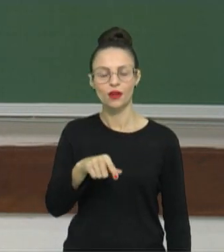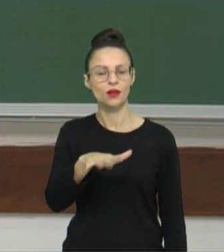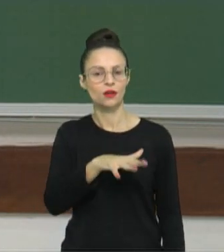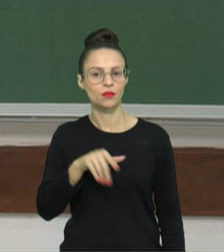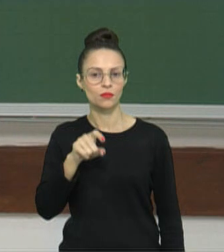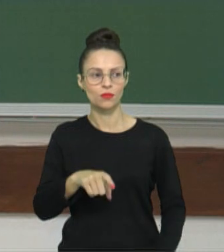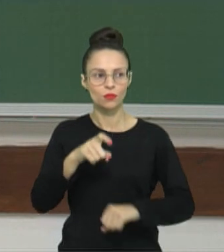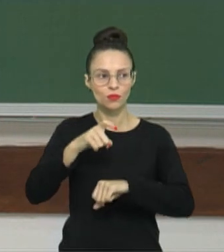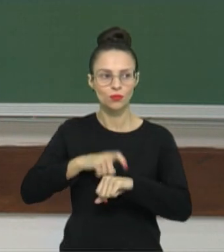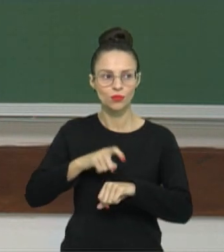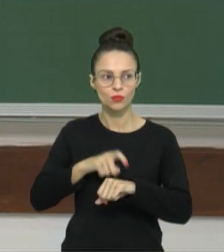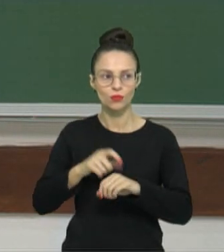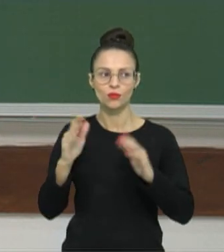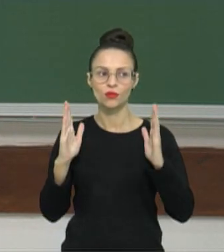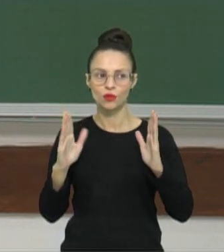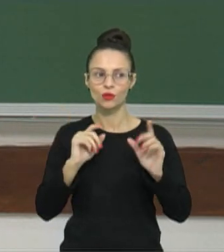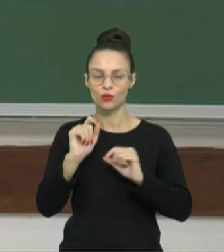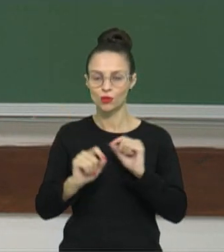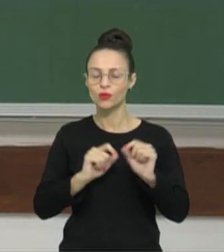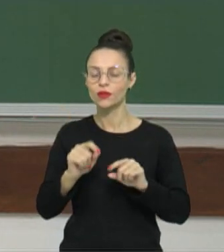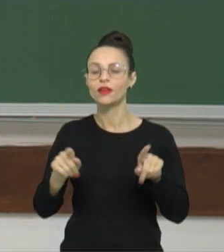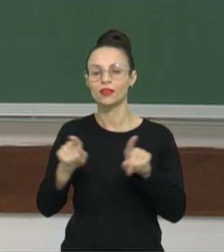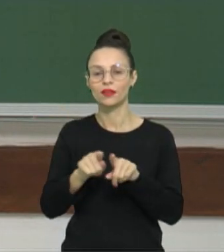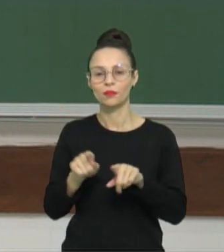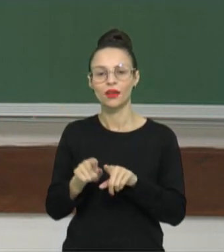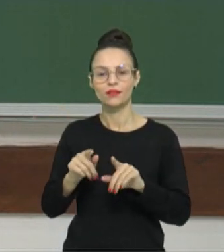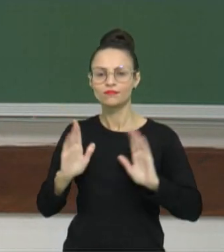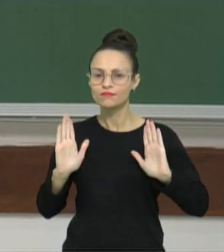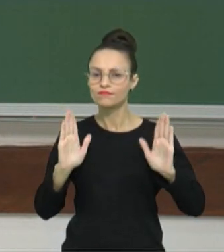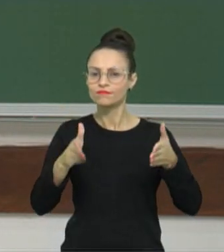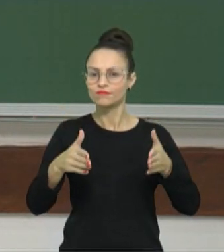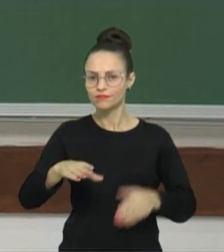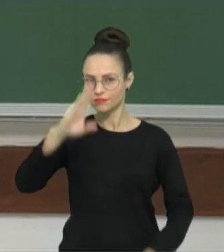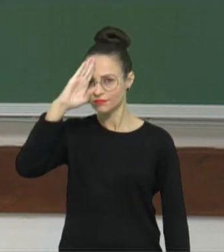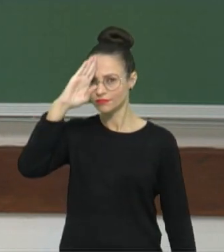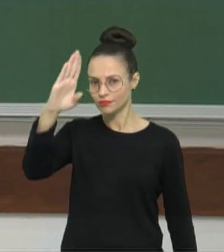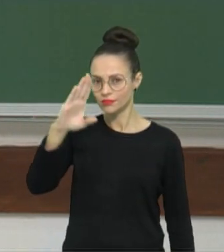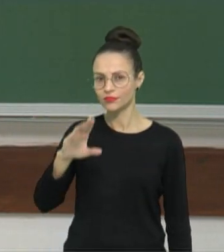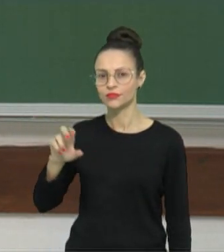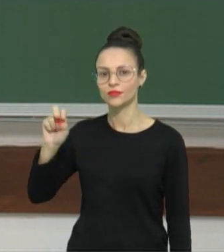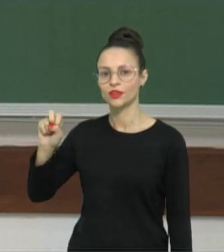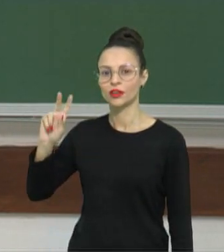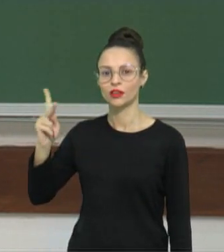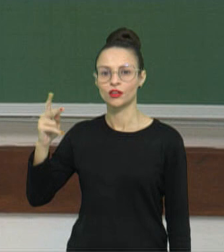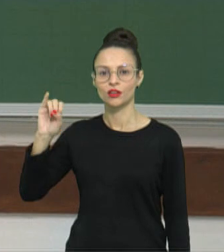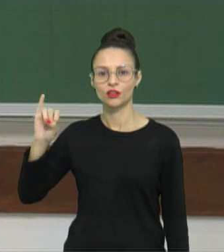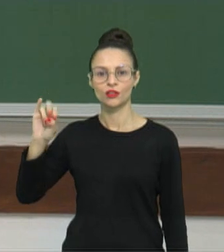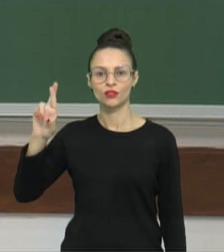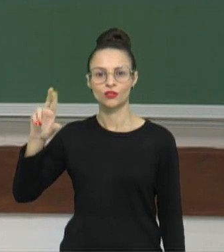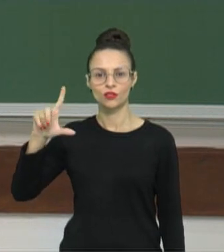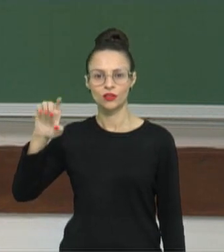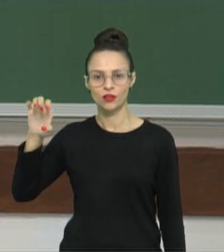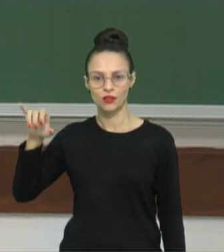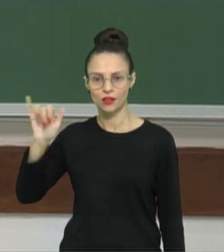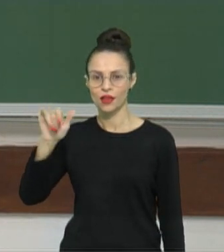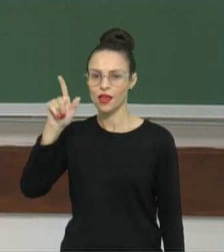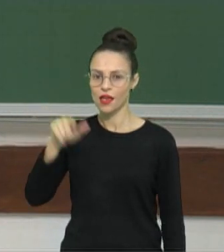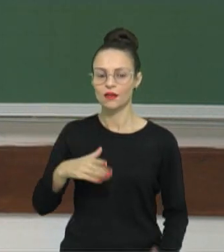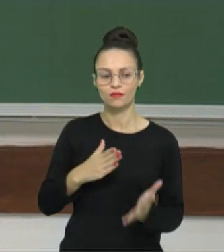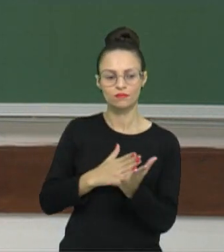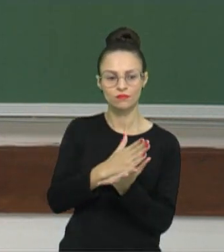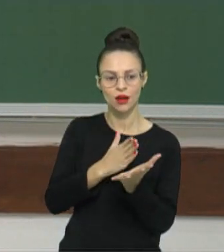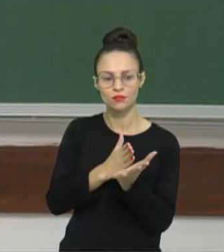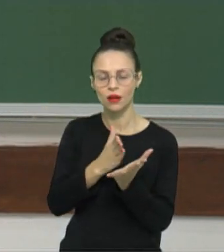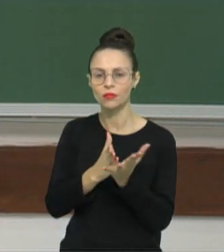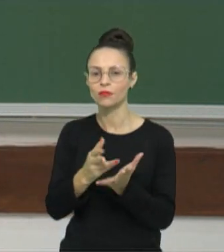momento, que vai estar centralizado principalmente nas figuras de Schiller e Goethe. Uma vertente do